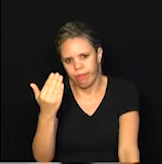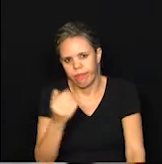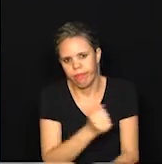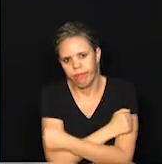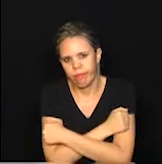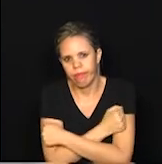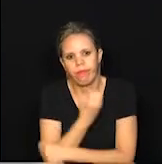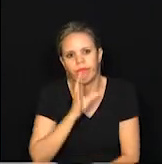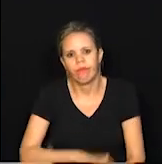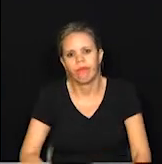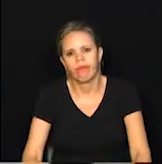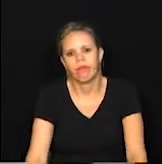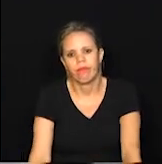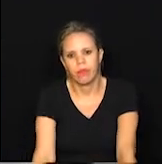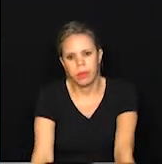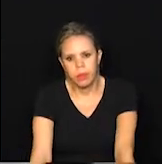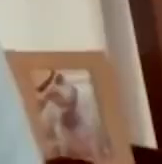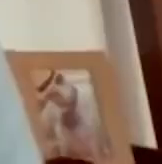todos, boa tarde.